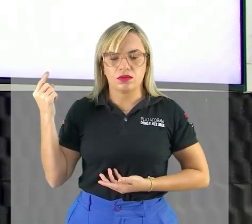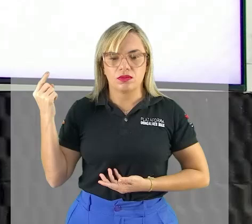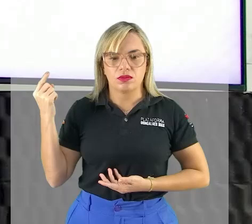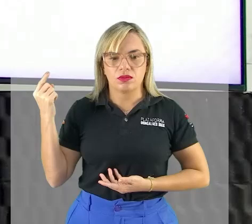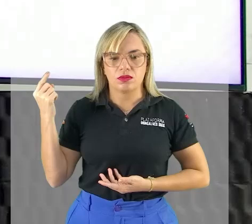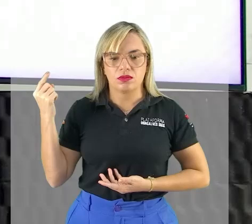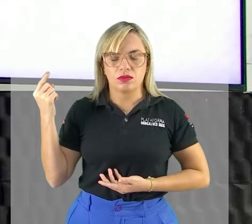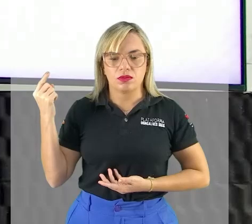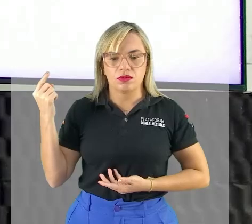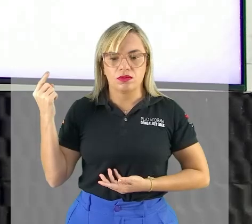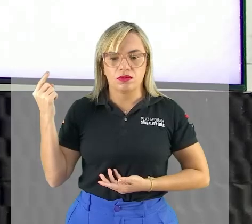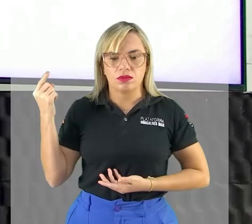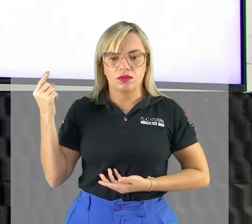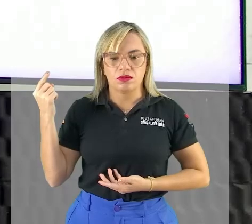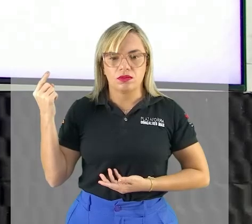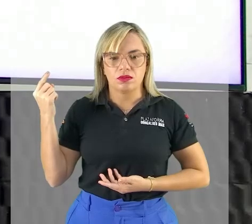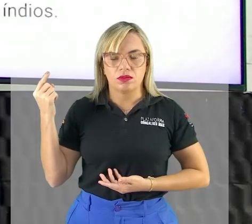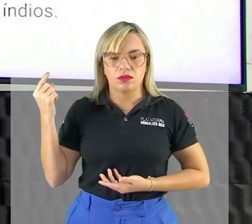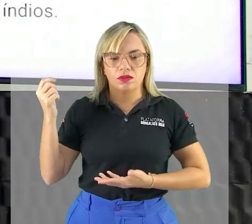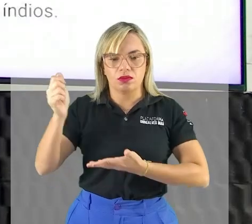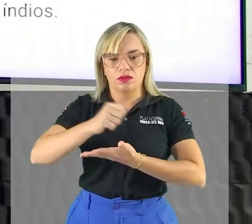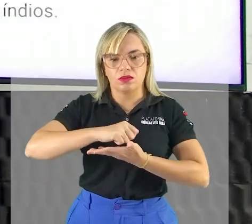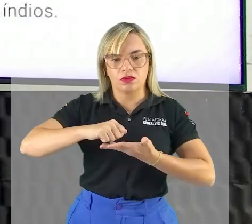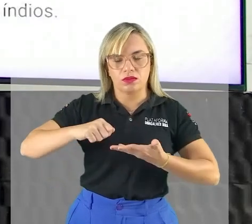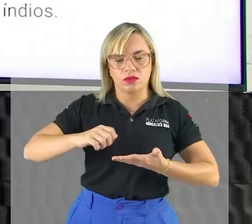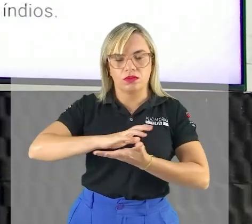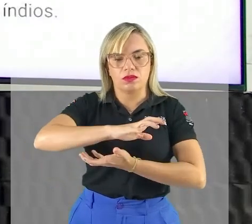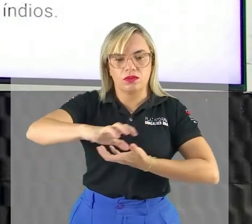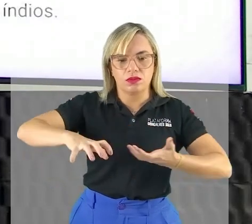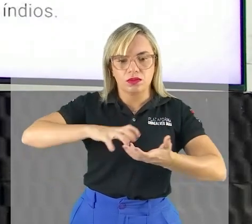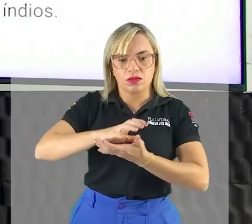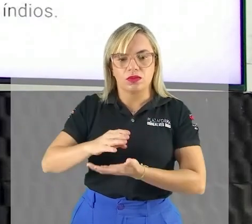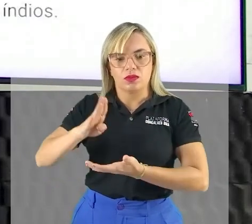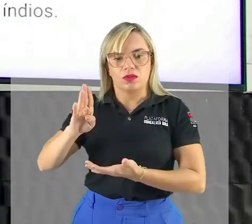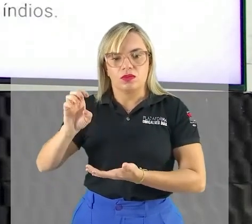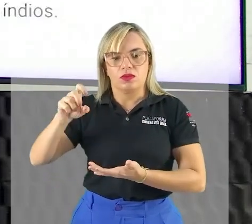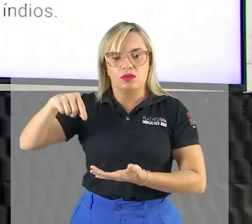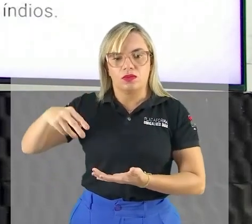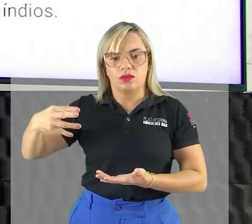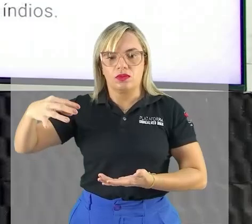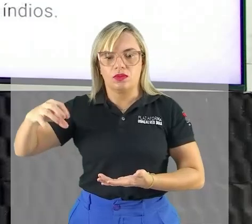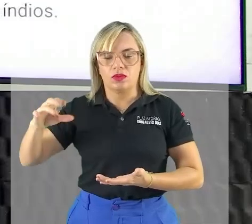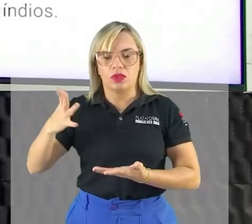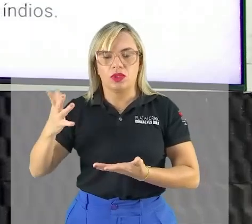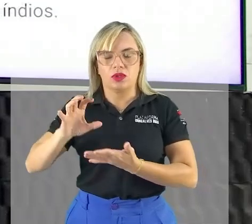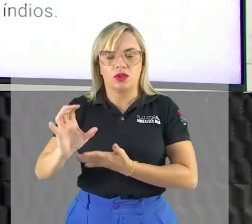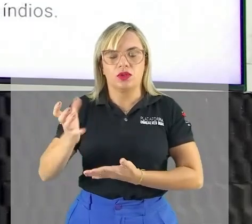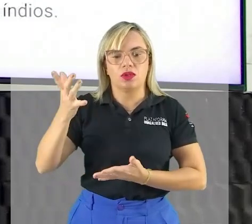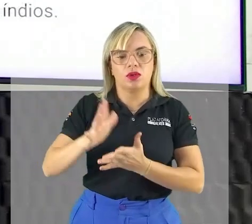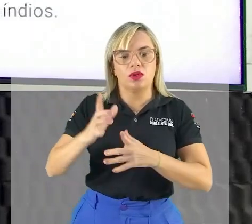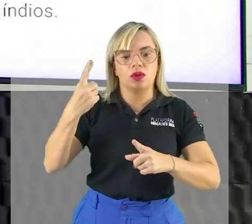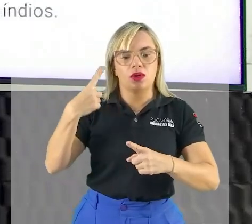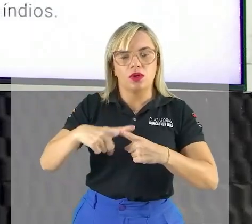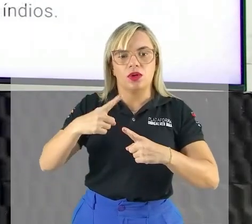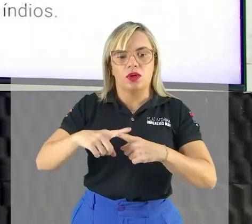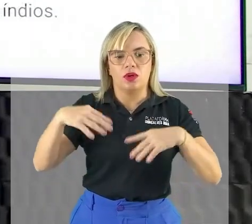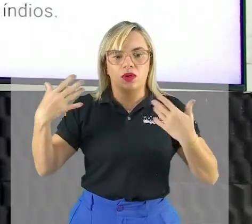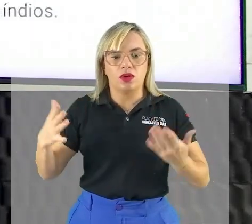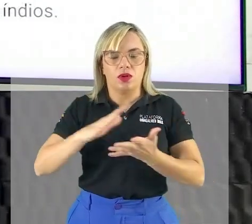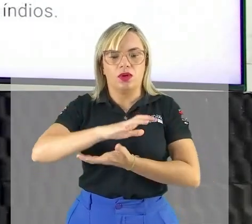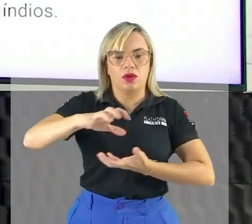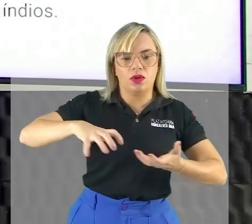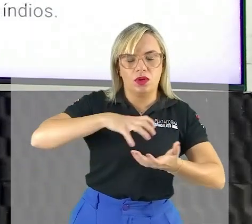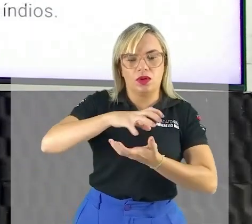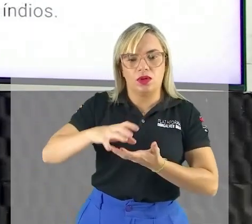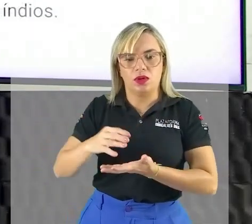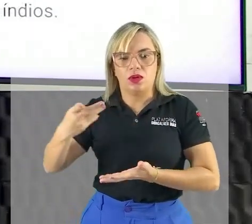Maranhão que vai escrever esse trecho a revolta de becm ocorreu devido bom Revolta de Beckman ou